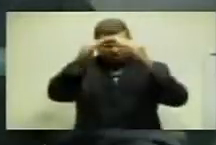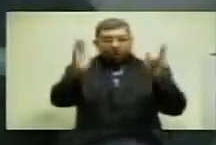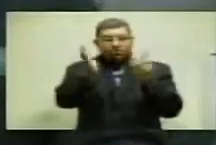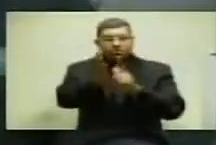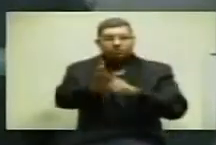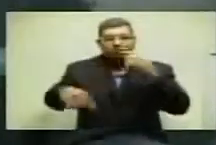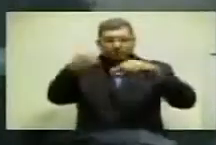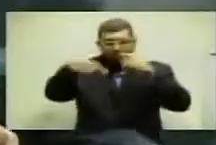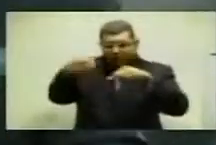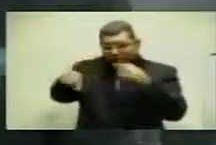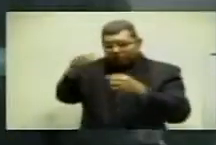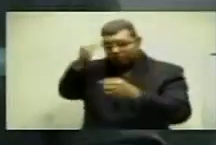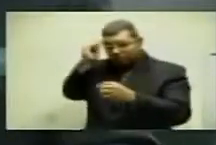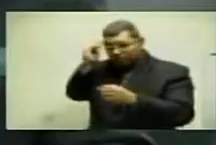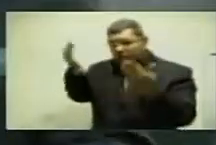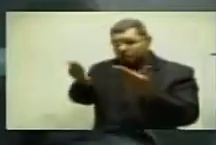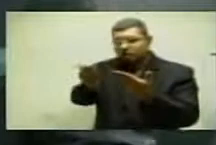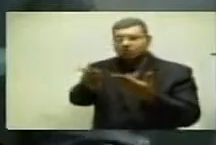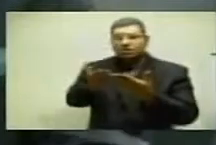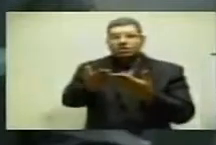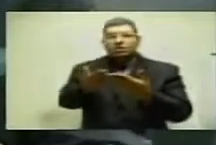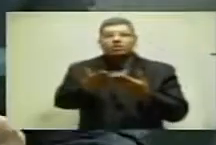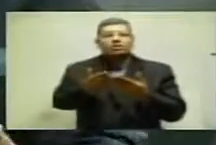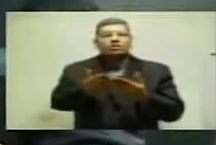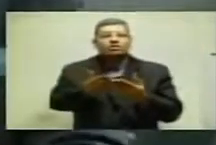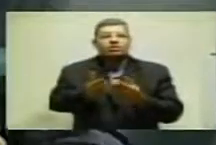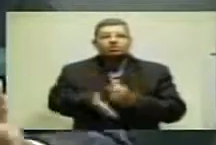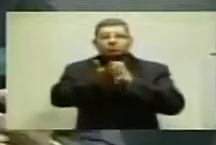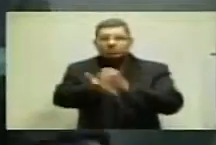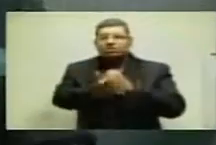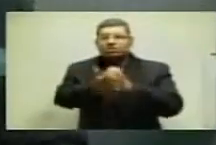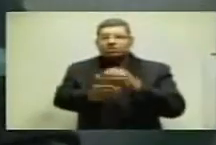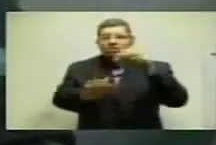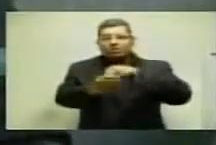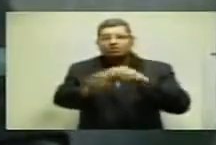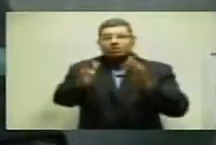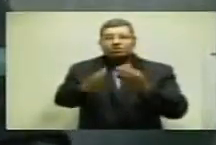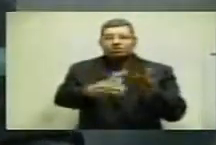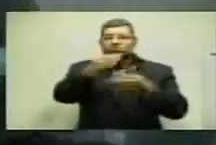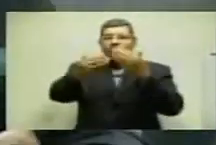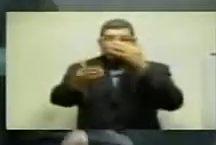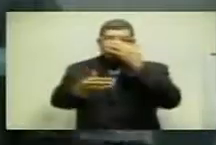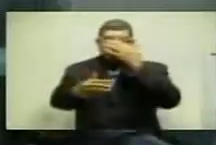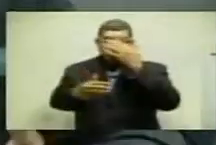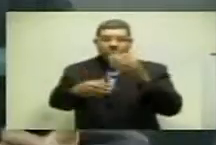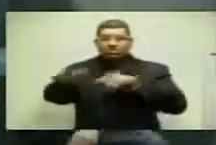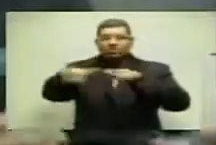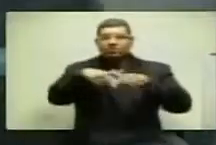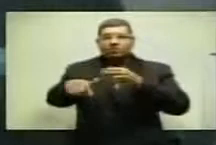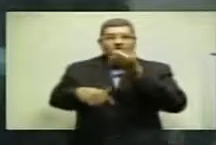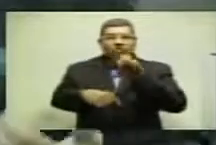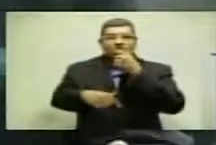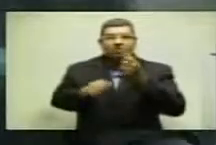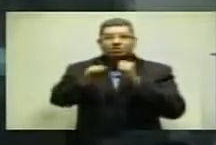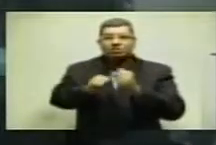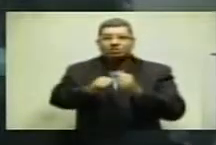papel de debater, de tentar entender e de patrocinar, dentro daquilo que está ao seu alcance, ações e remédios que